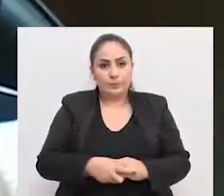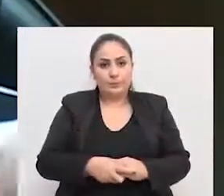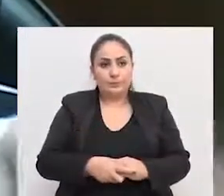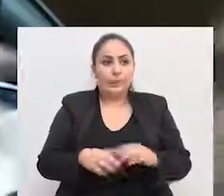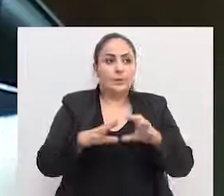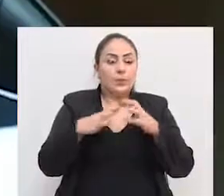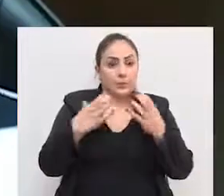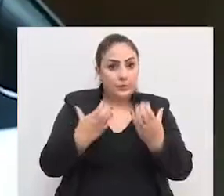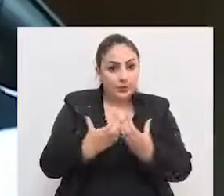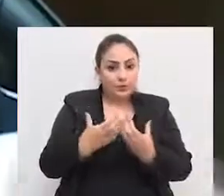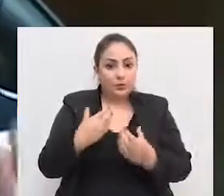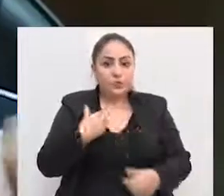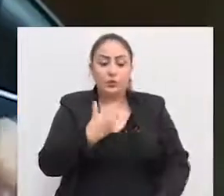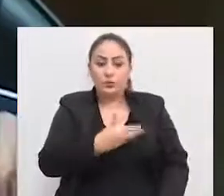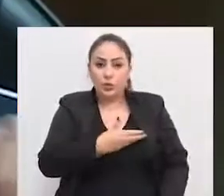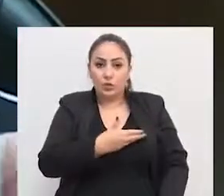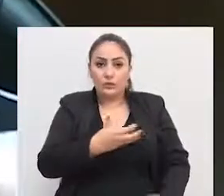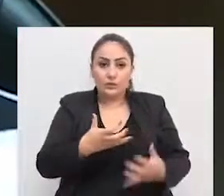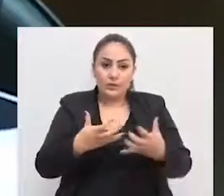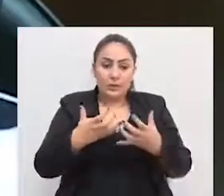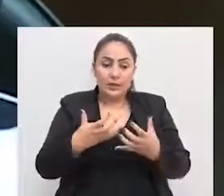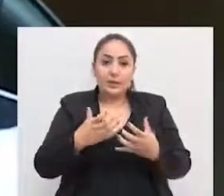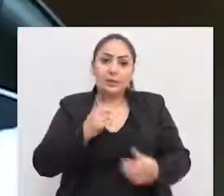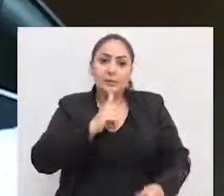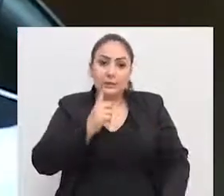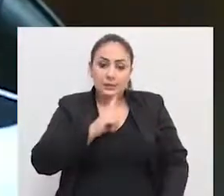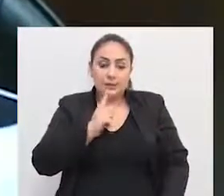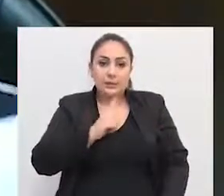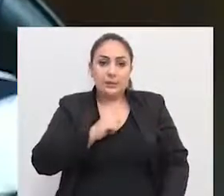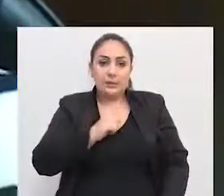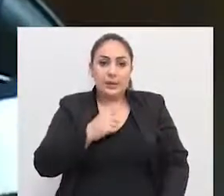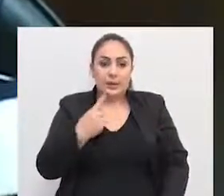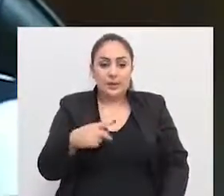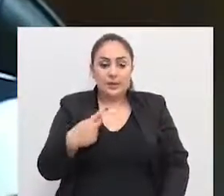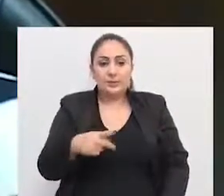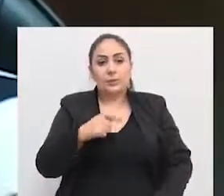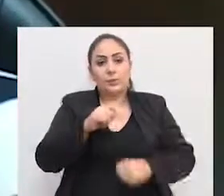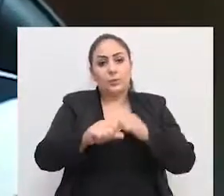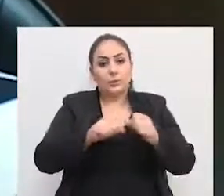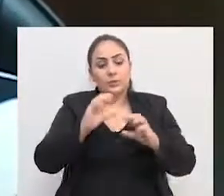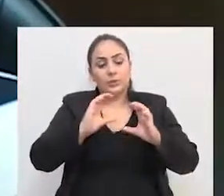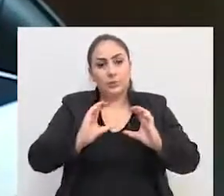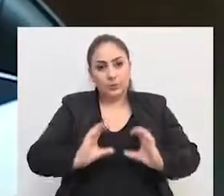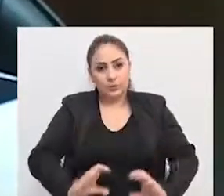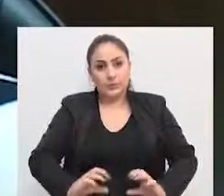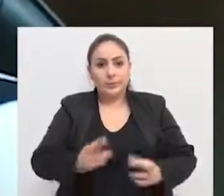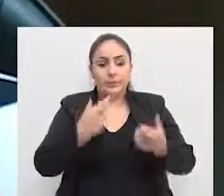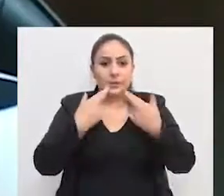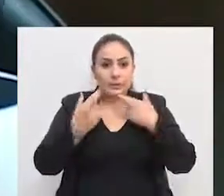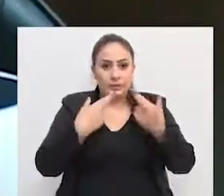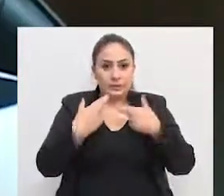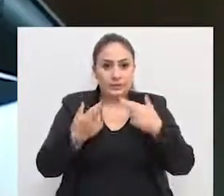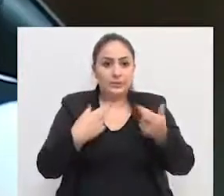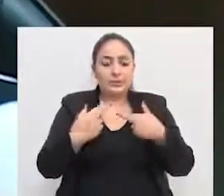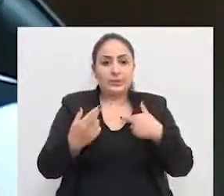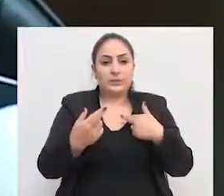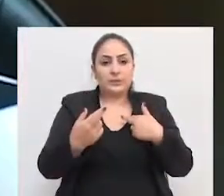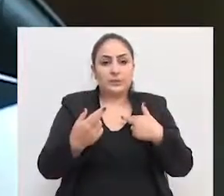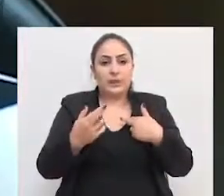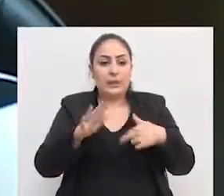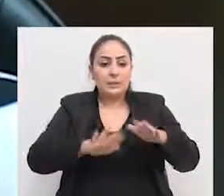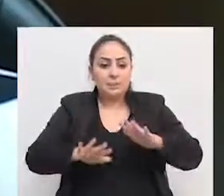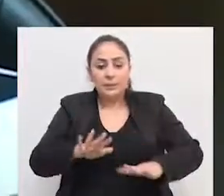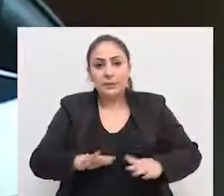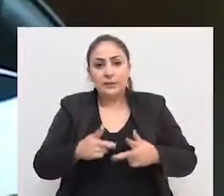né? Na comunidade, a gente espera que haja essa mudança de comportamento em relação ao hábito de